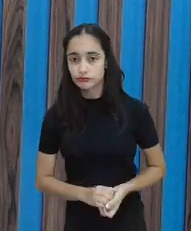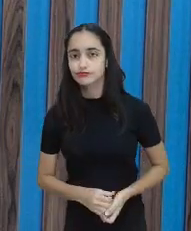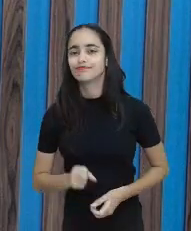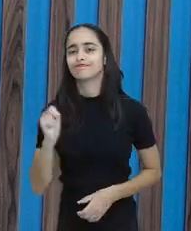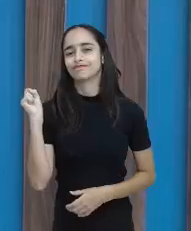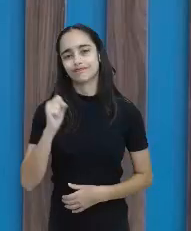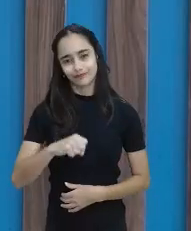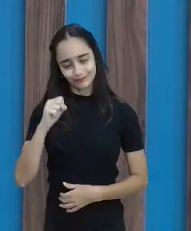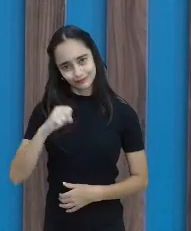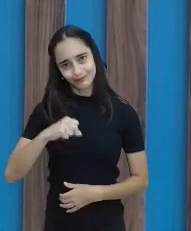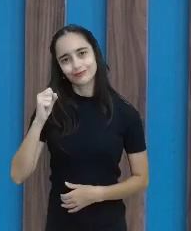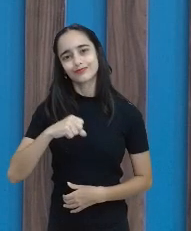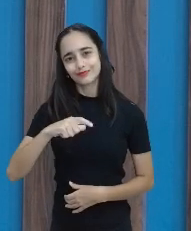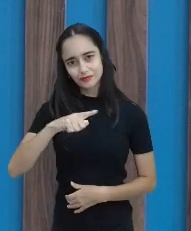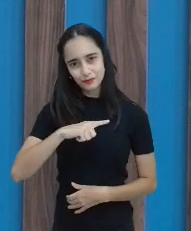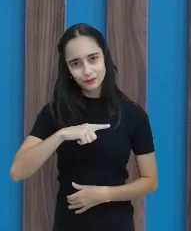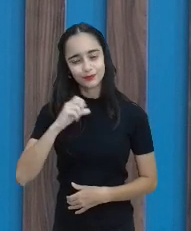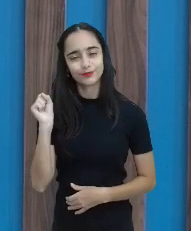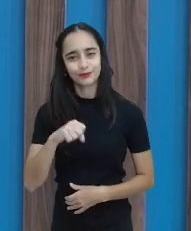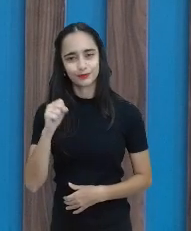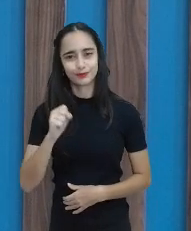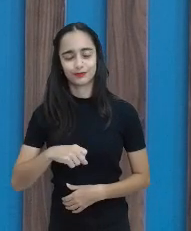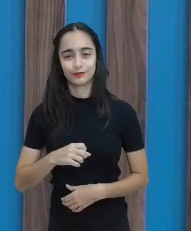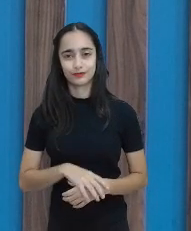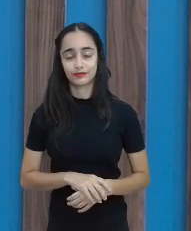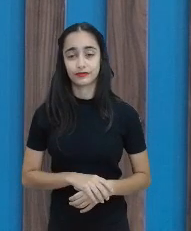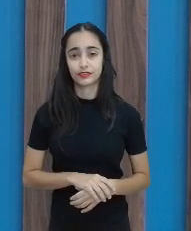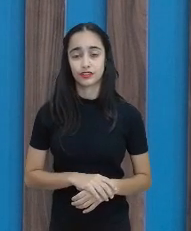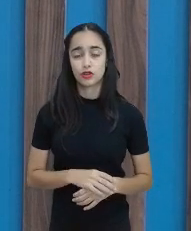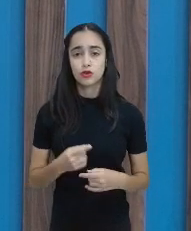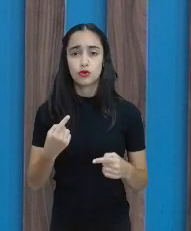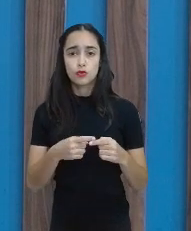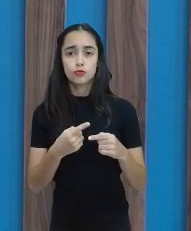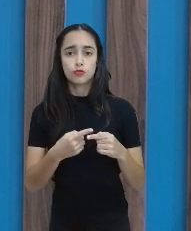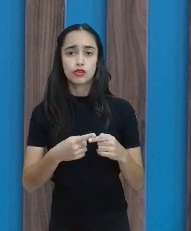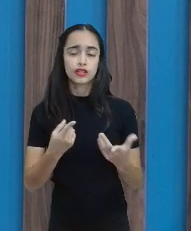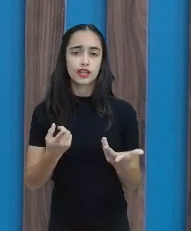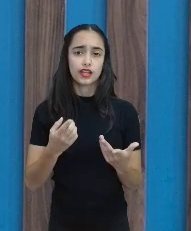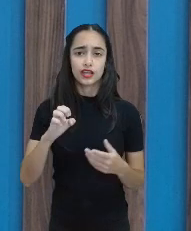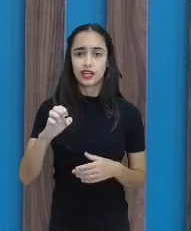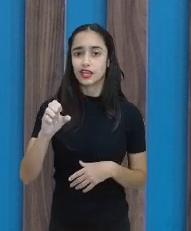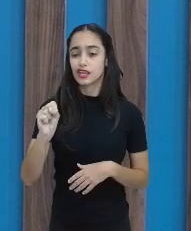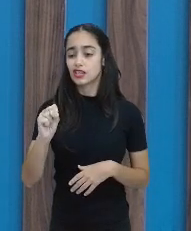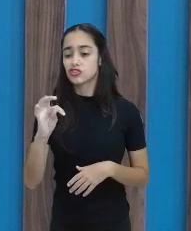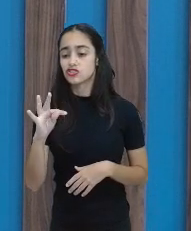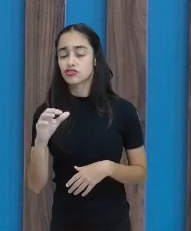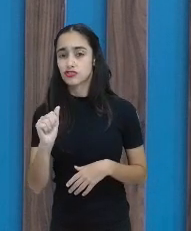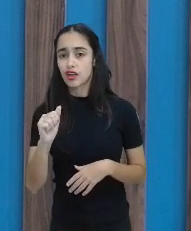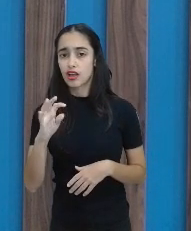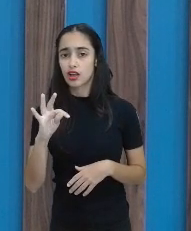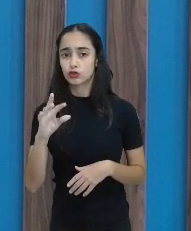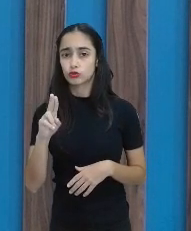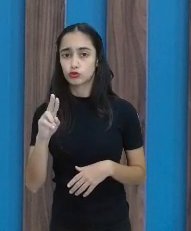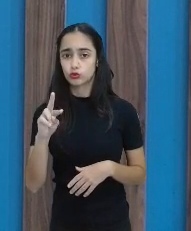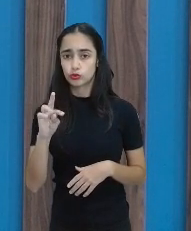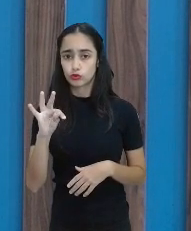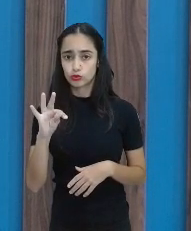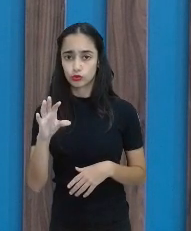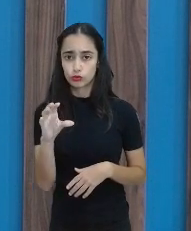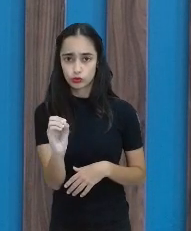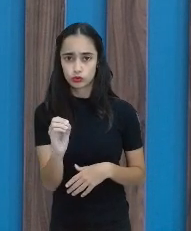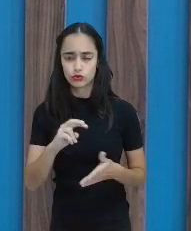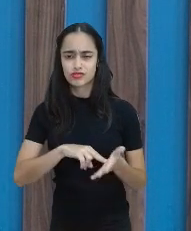Existe, né? professora? Existe, com certeza. Porque o estatuto eu queria que a senhora explicasse para a gente, né,